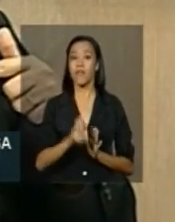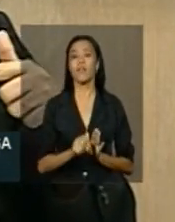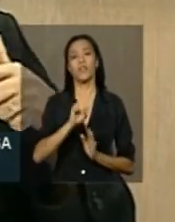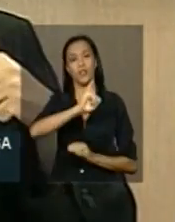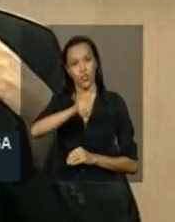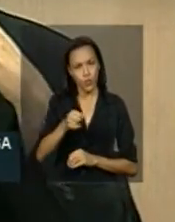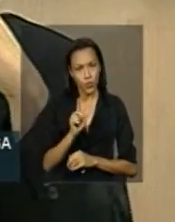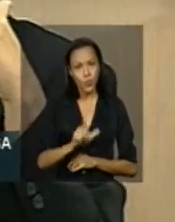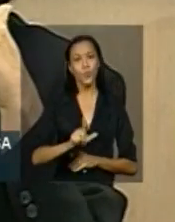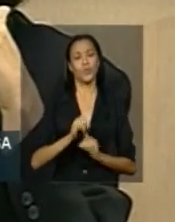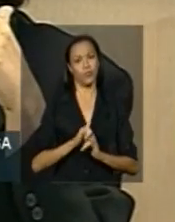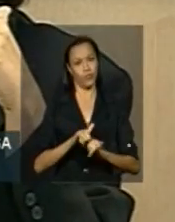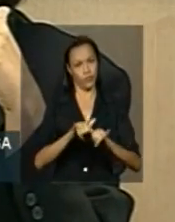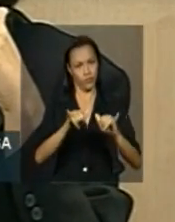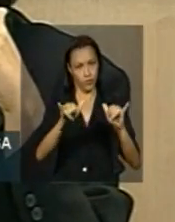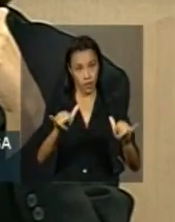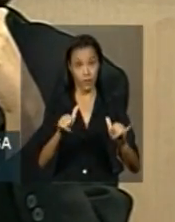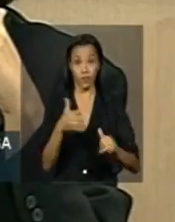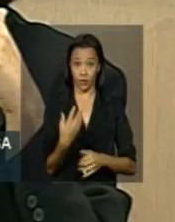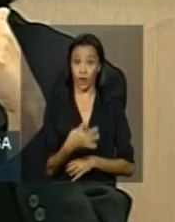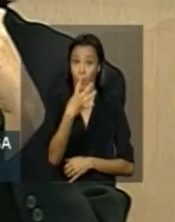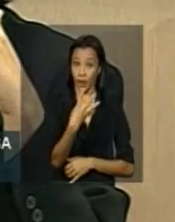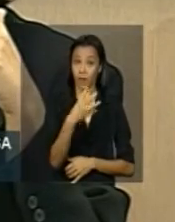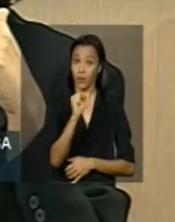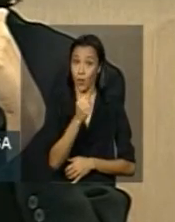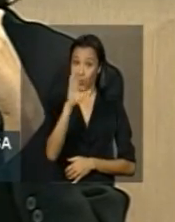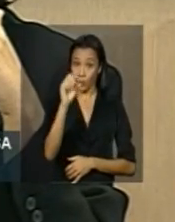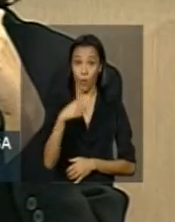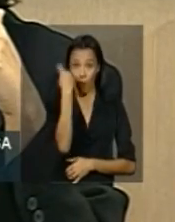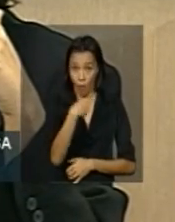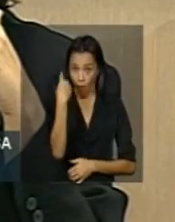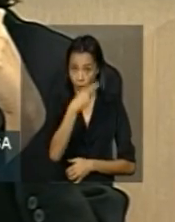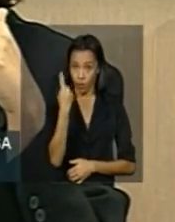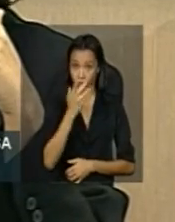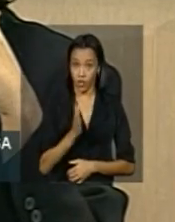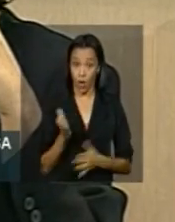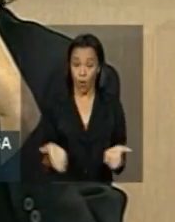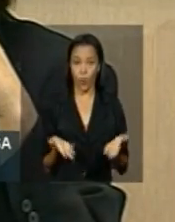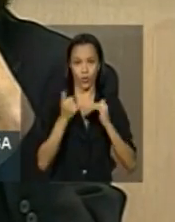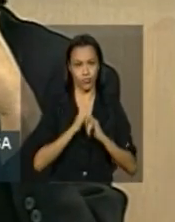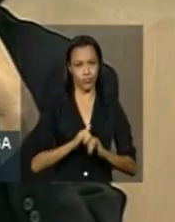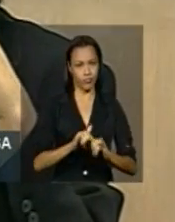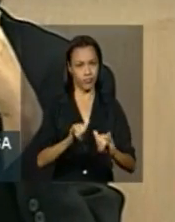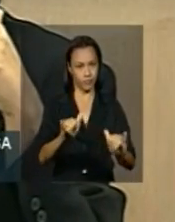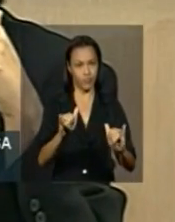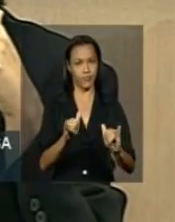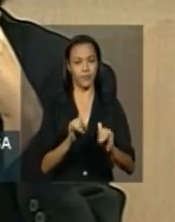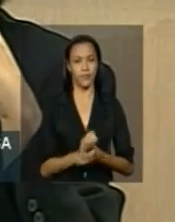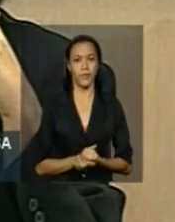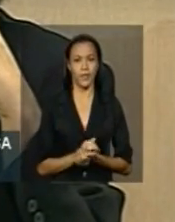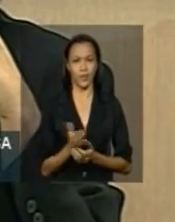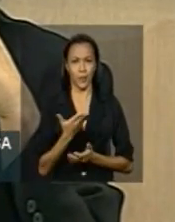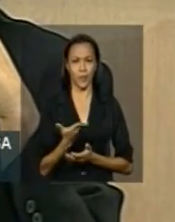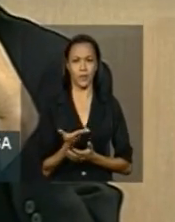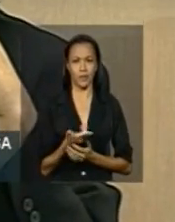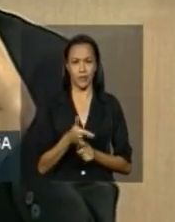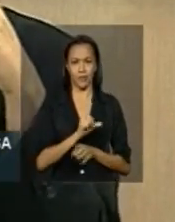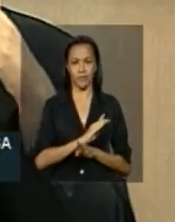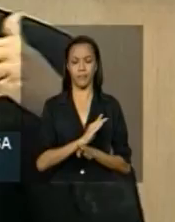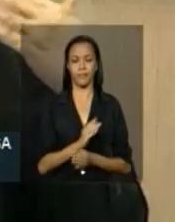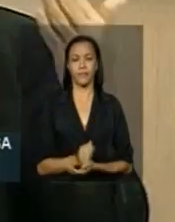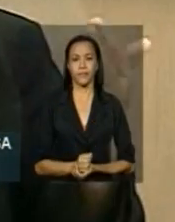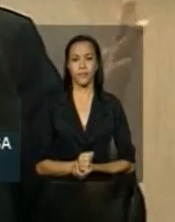tá que o dado saiu tem 48 horas que nós consolidamos então nós estamos divulgando nunca se os meninos gostam dessa coisa nunca antes